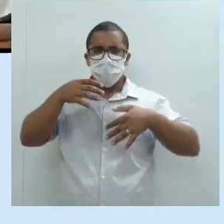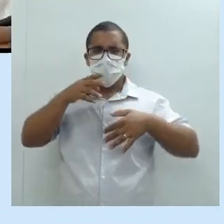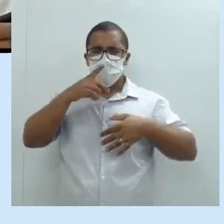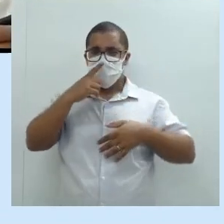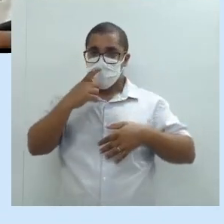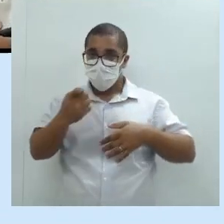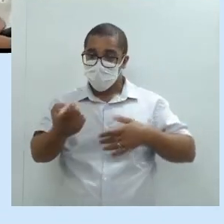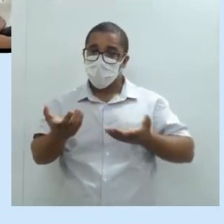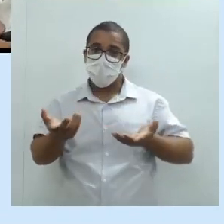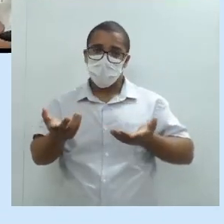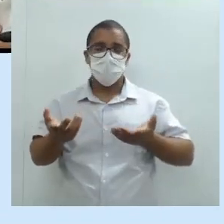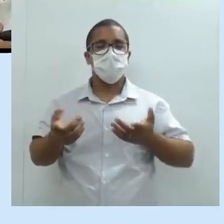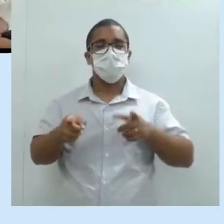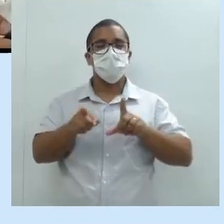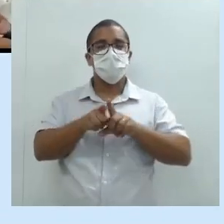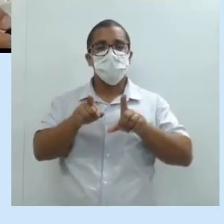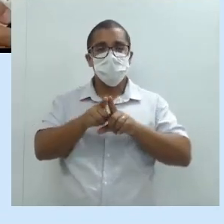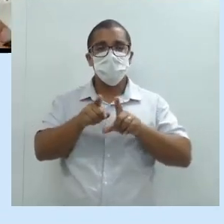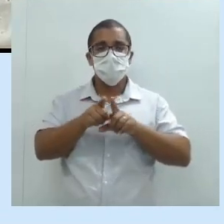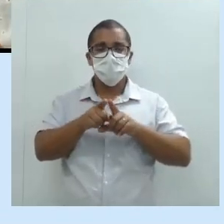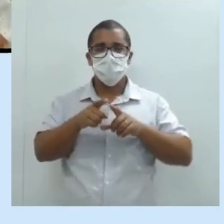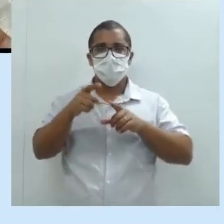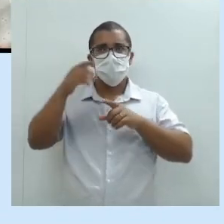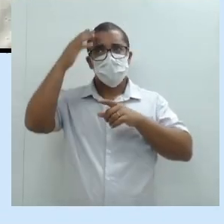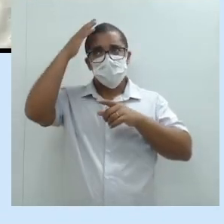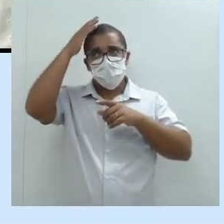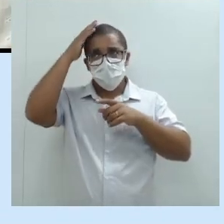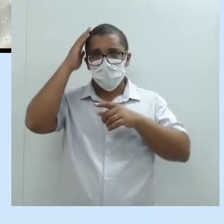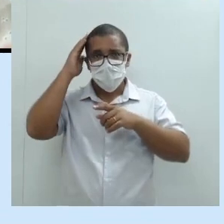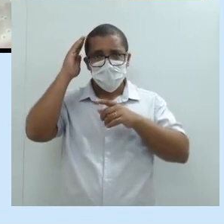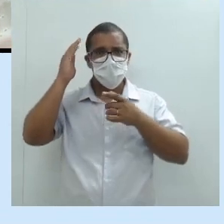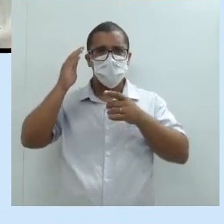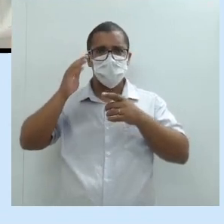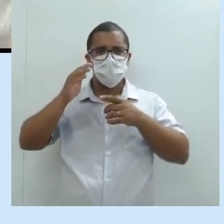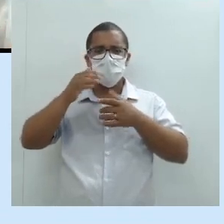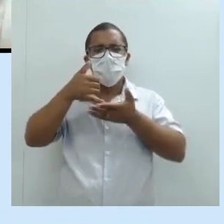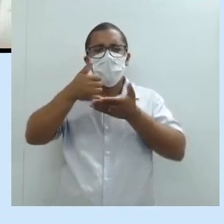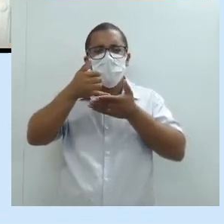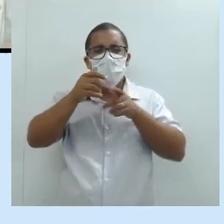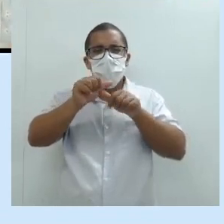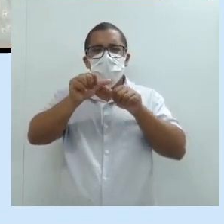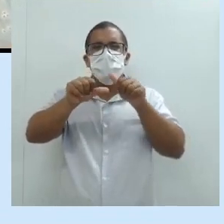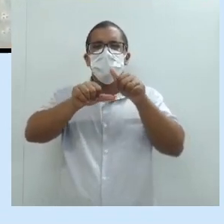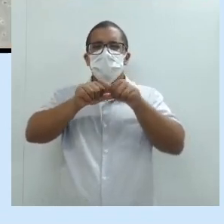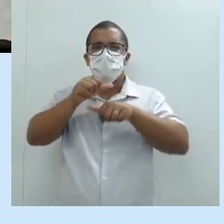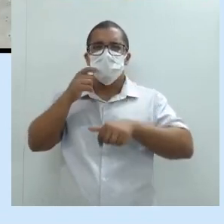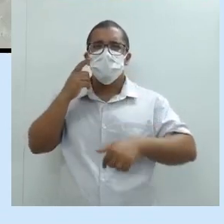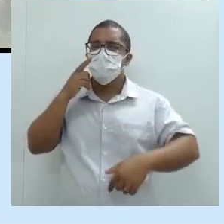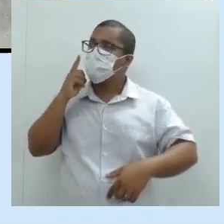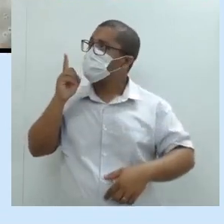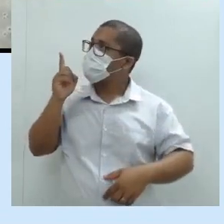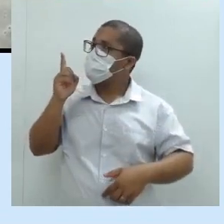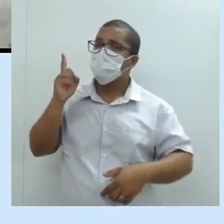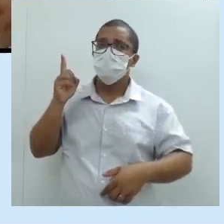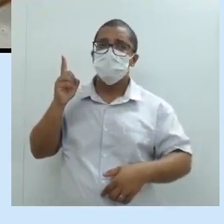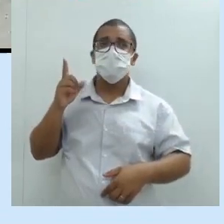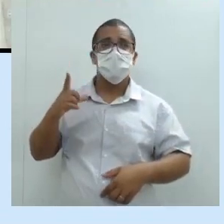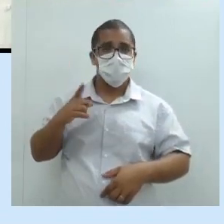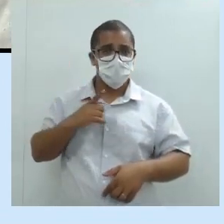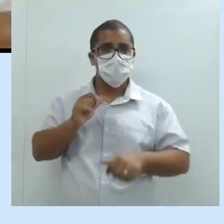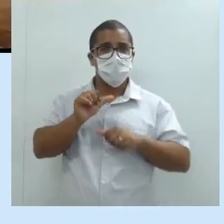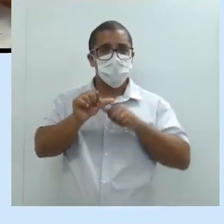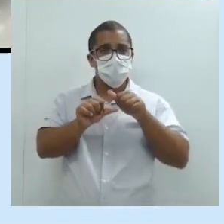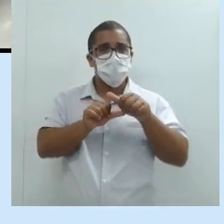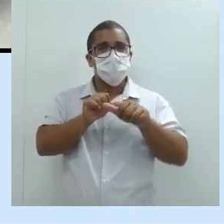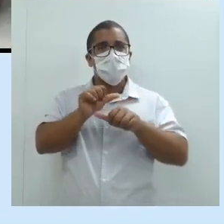da oleosidade, tanto do cabelo quanto na pele. Então tem essa imagem aí, tanto do menino, e ali ele vai